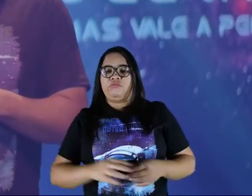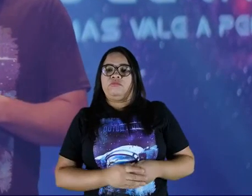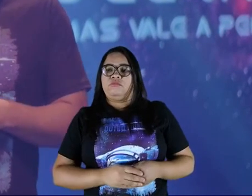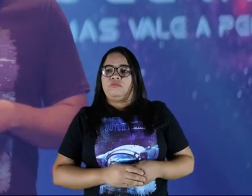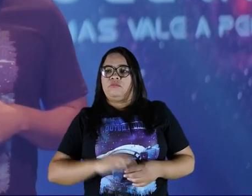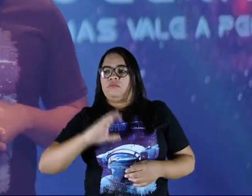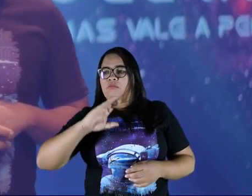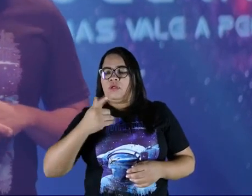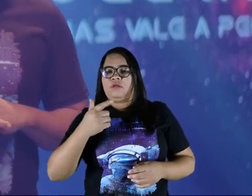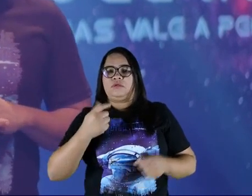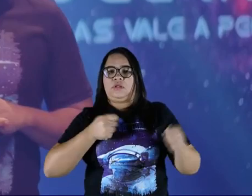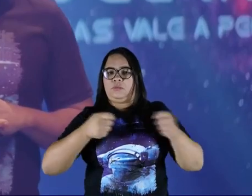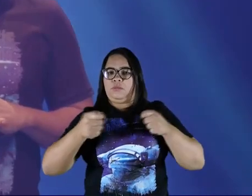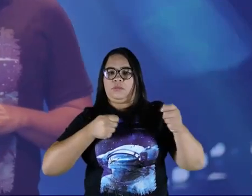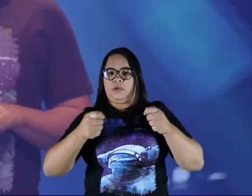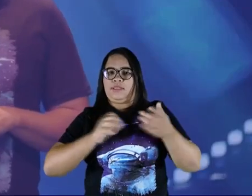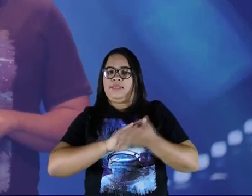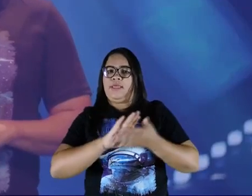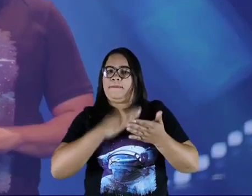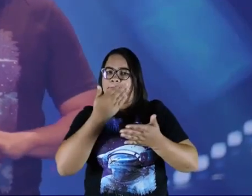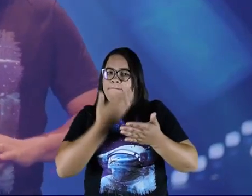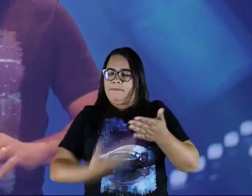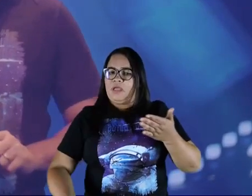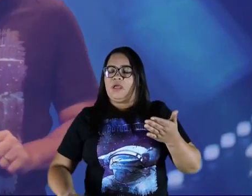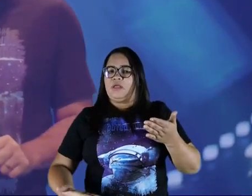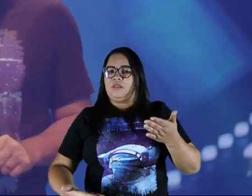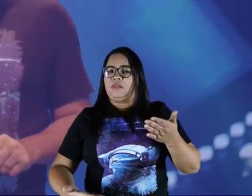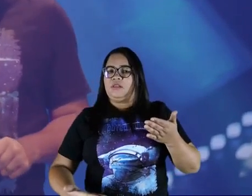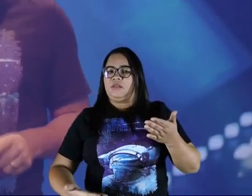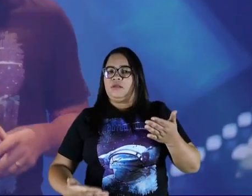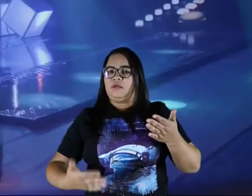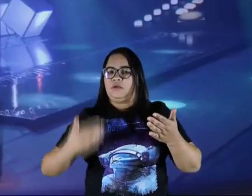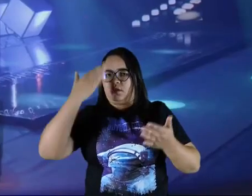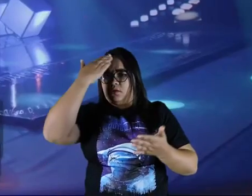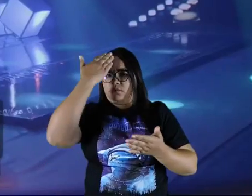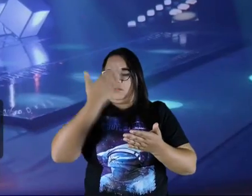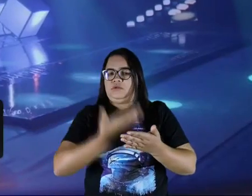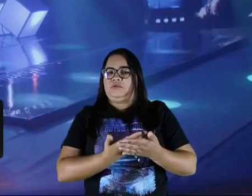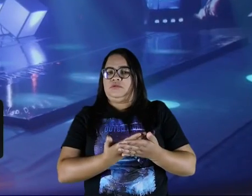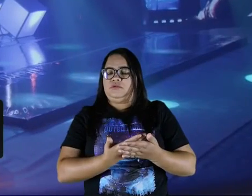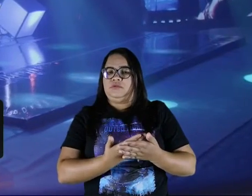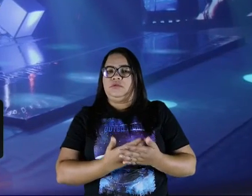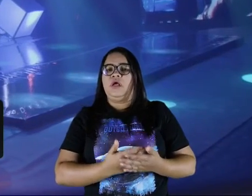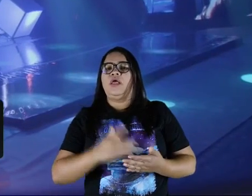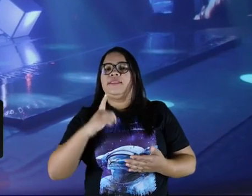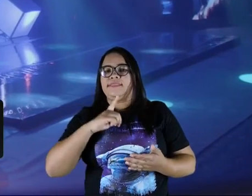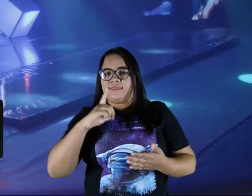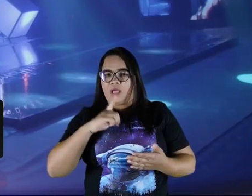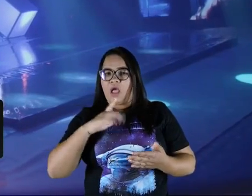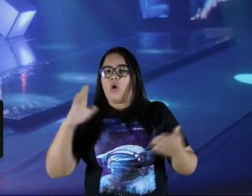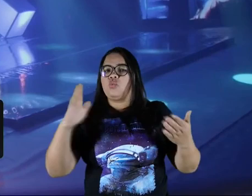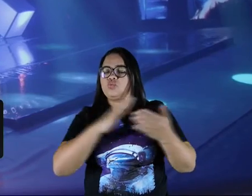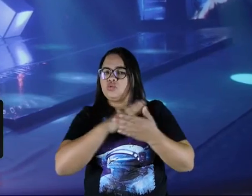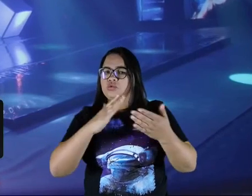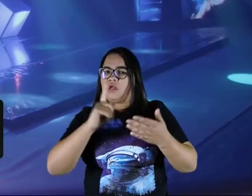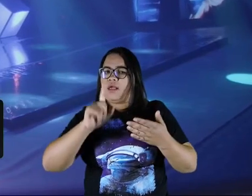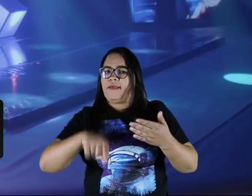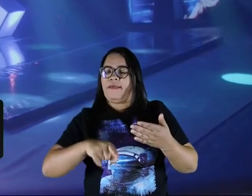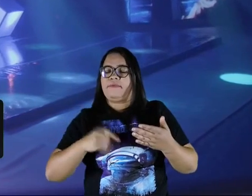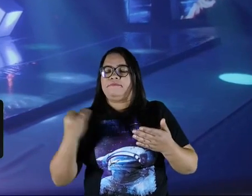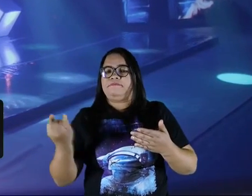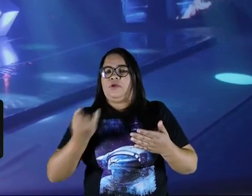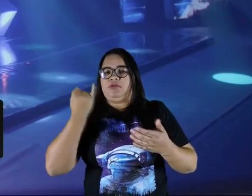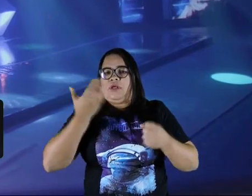sem negociar os nossos princípios. Existem alguns princípios fundamentais que regem a posição da